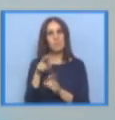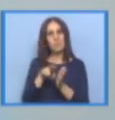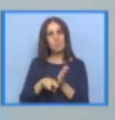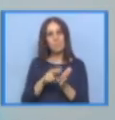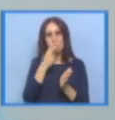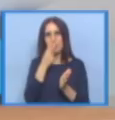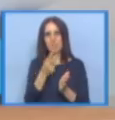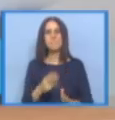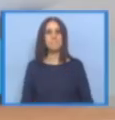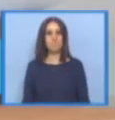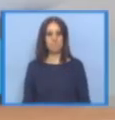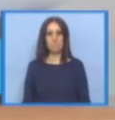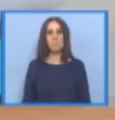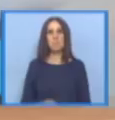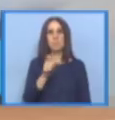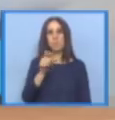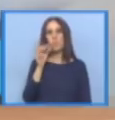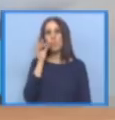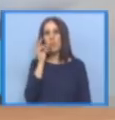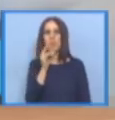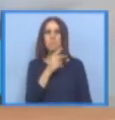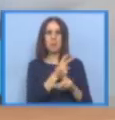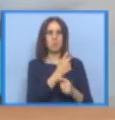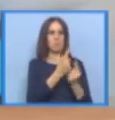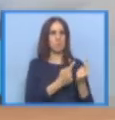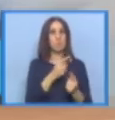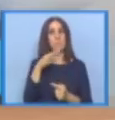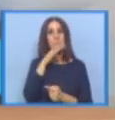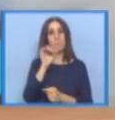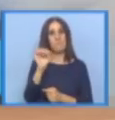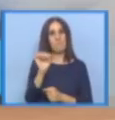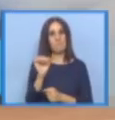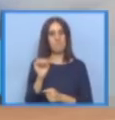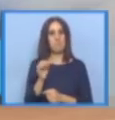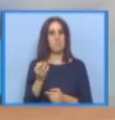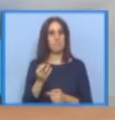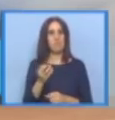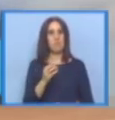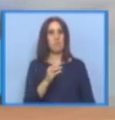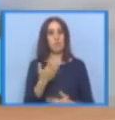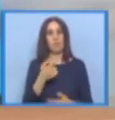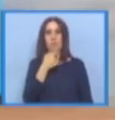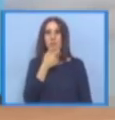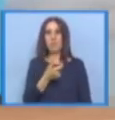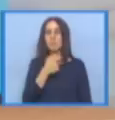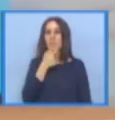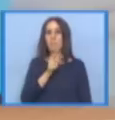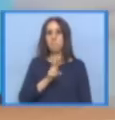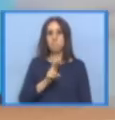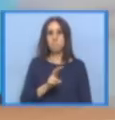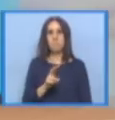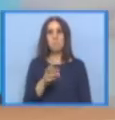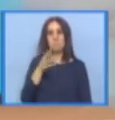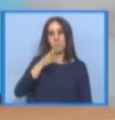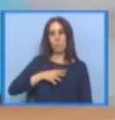Sim, há muitos da Hungria vão lá, alguns da Áustria também, e os seus familiares. Portanto, agora os seus netos e os seus bisnetos, segundo